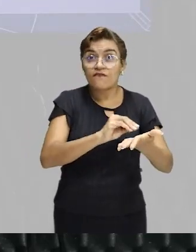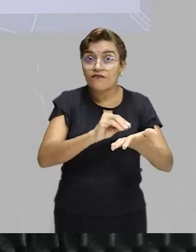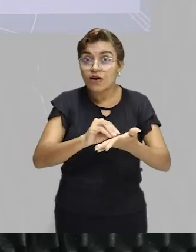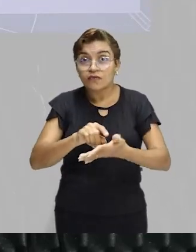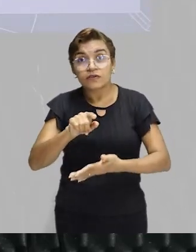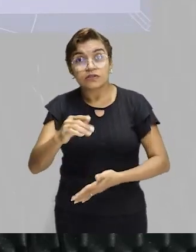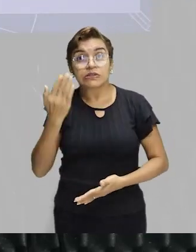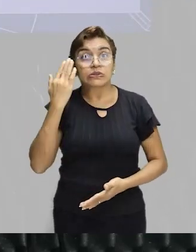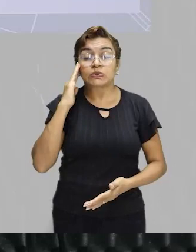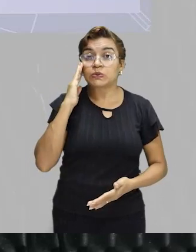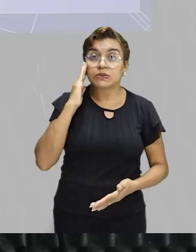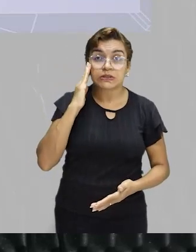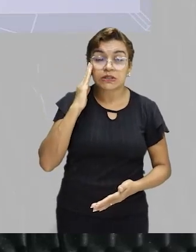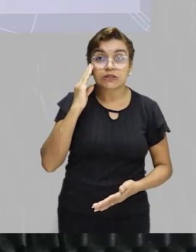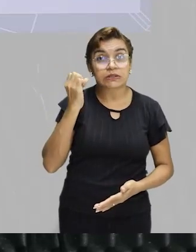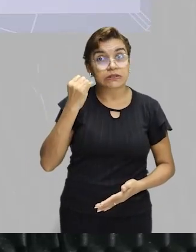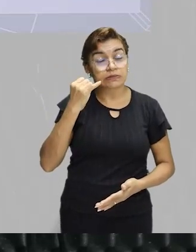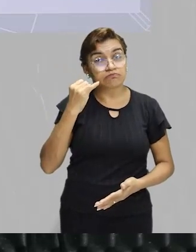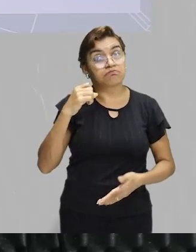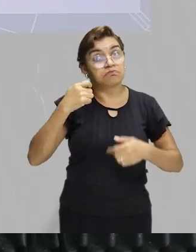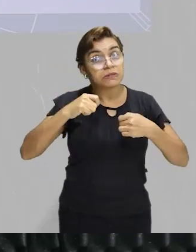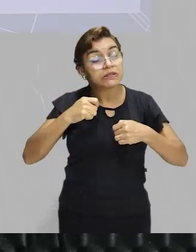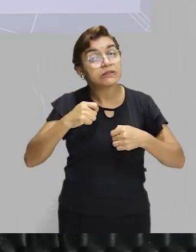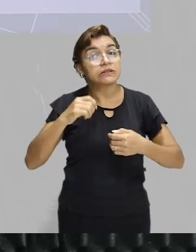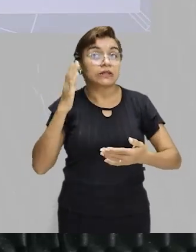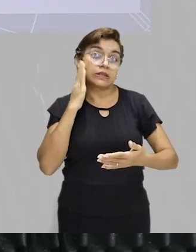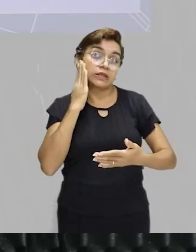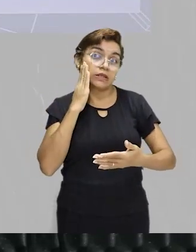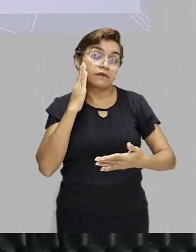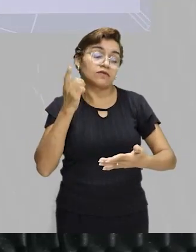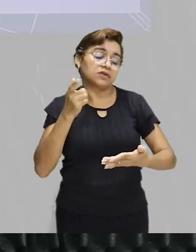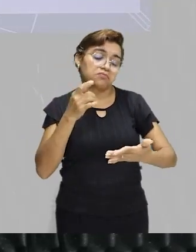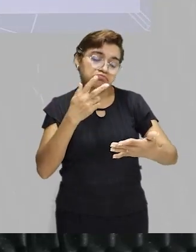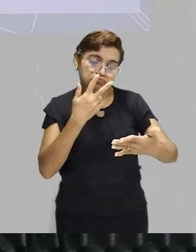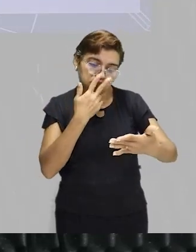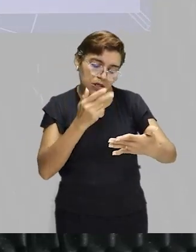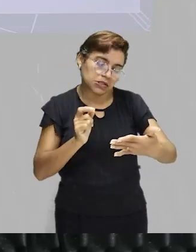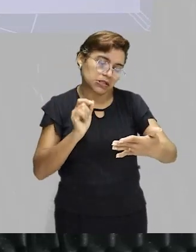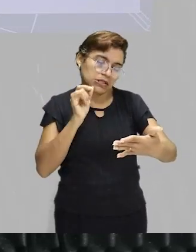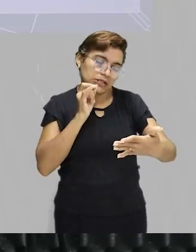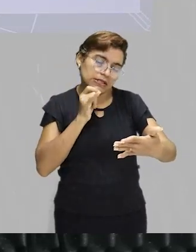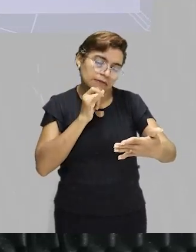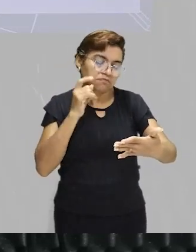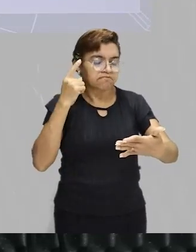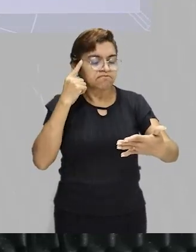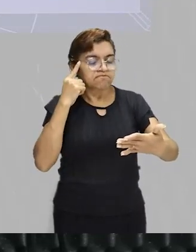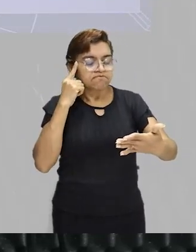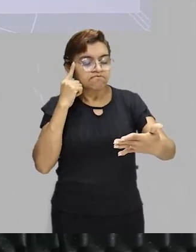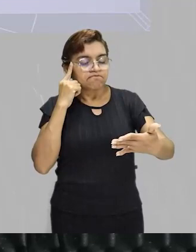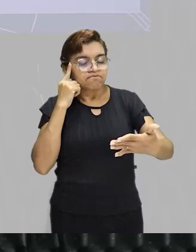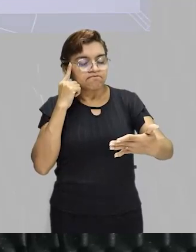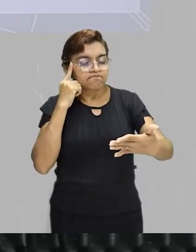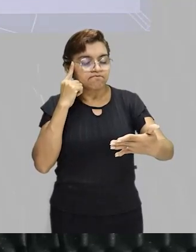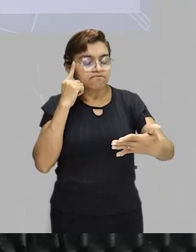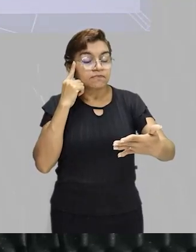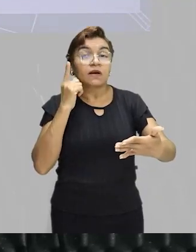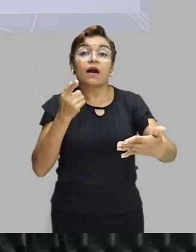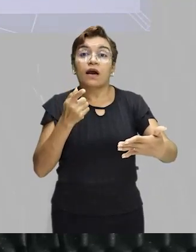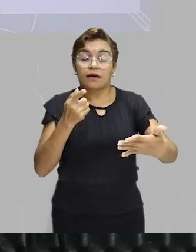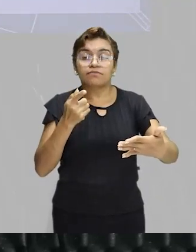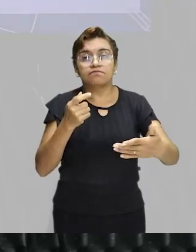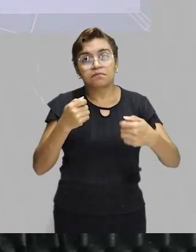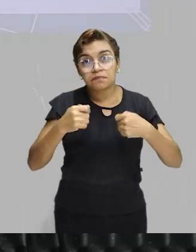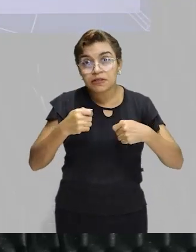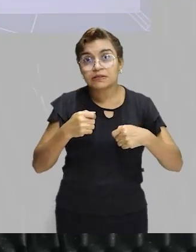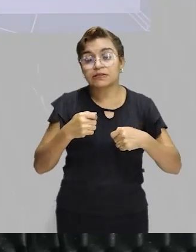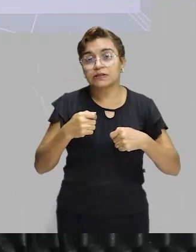elas forem essenciais para a sua resolução de questão, você vai chutar, você vai fazer uma dedução, você vai fazer uma inferência. Muitas